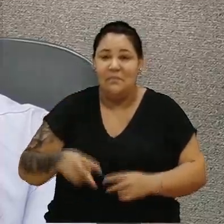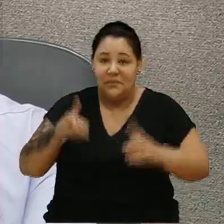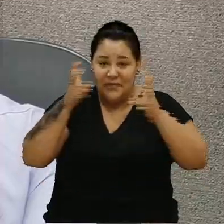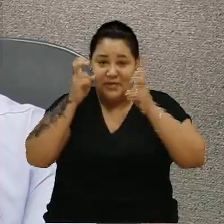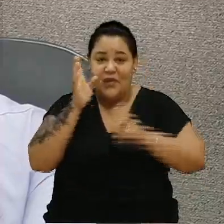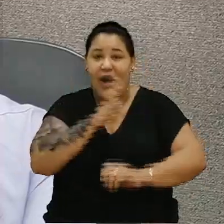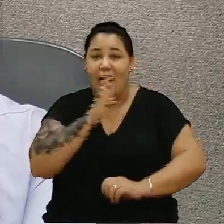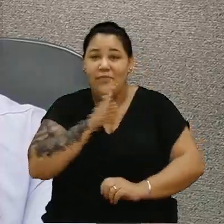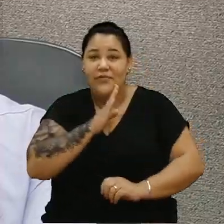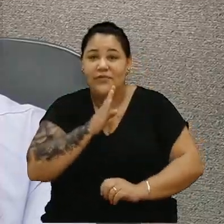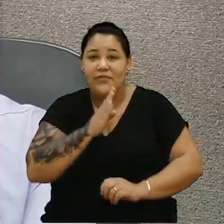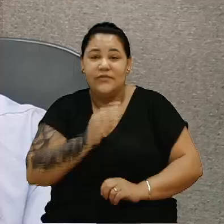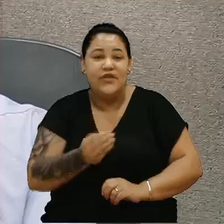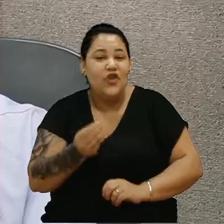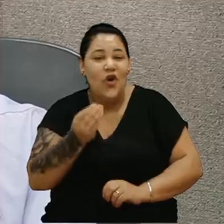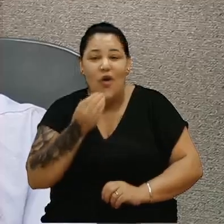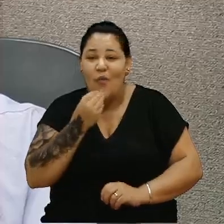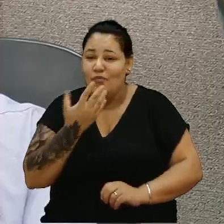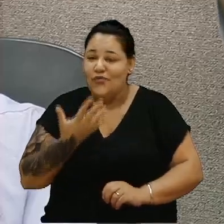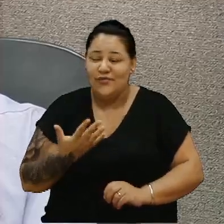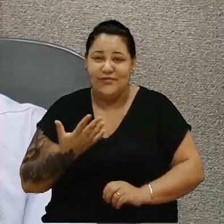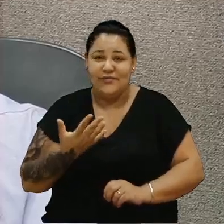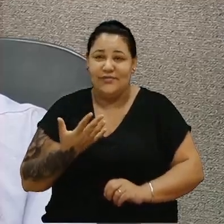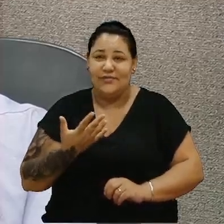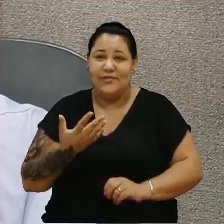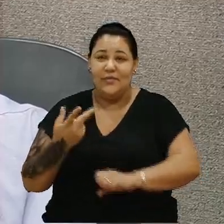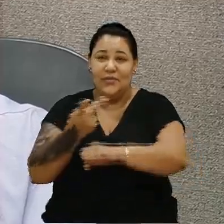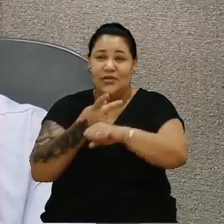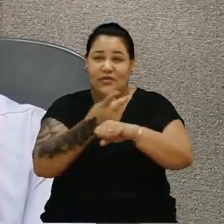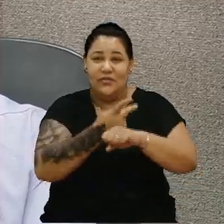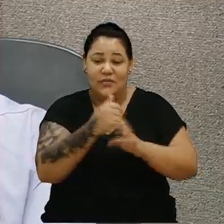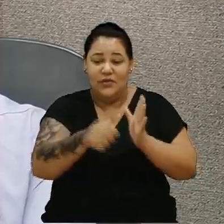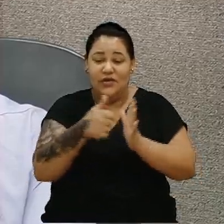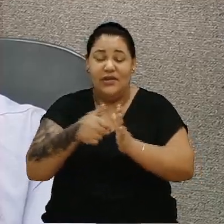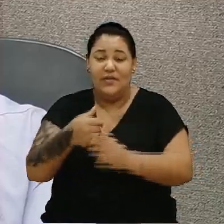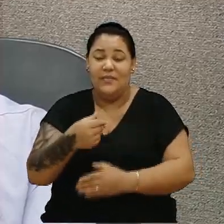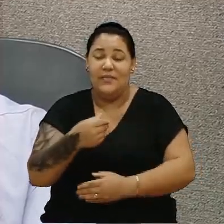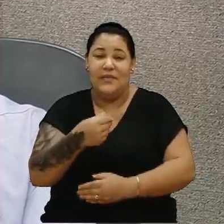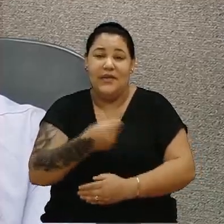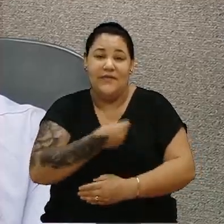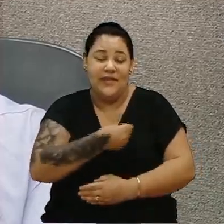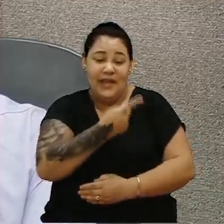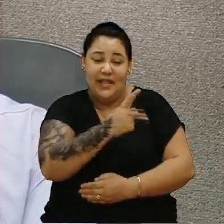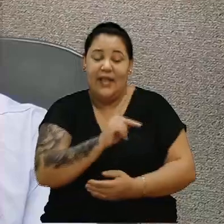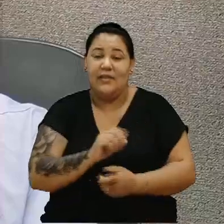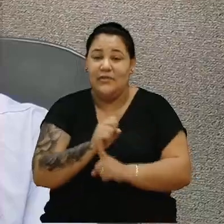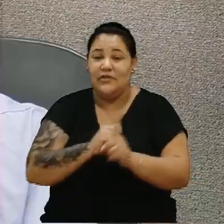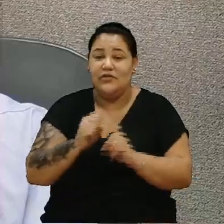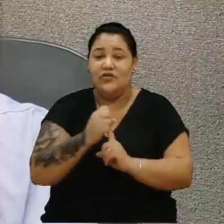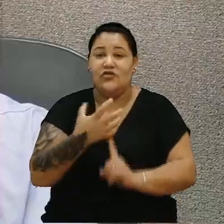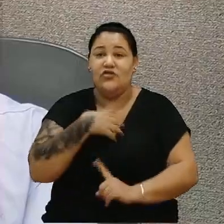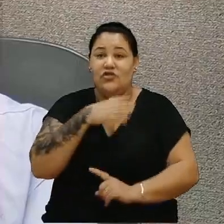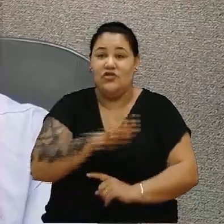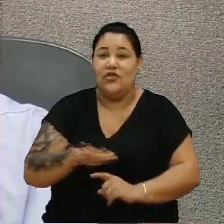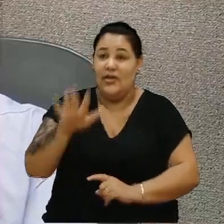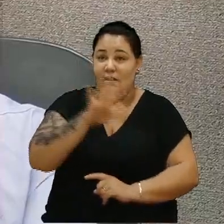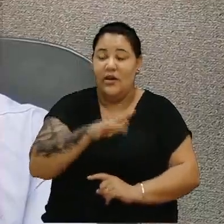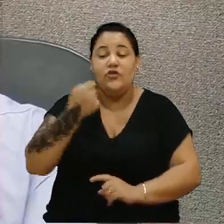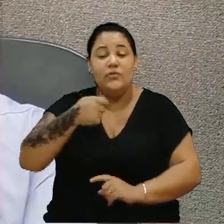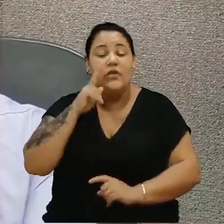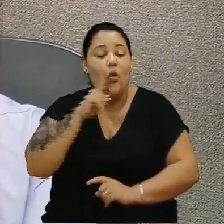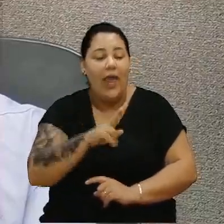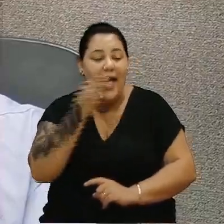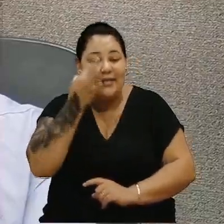está, obviamente, buscando melhorias que não são para a vida dela, mas para a sociedade de maneira geral. Então, a gente precisa olhar para esse tema, a gente